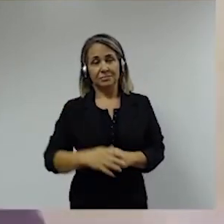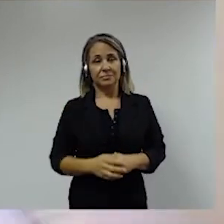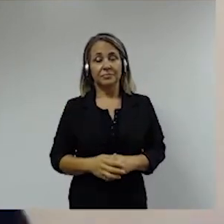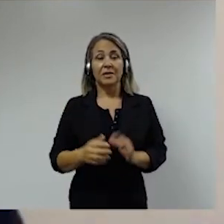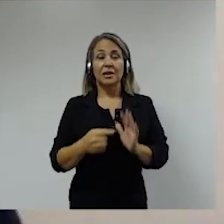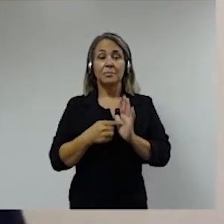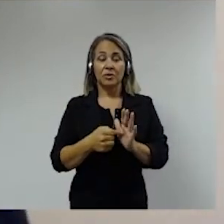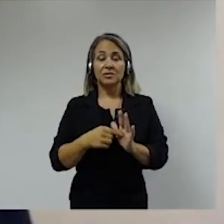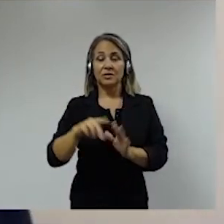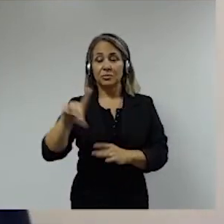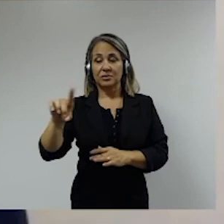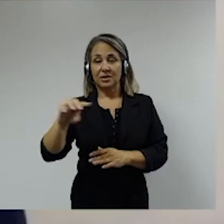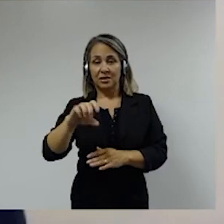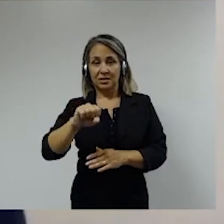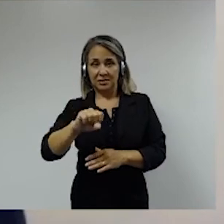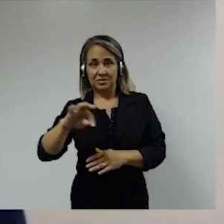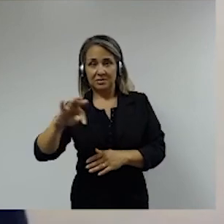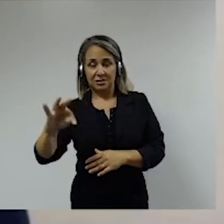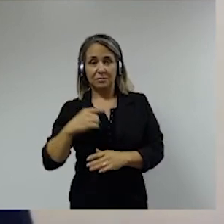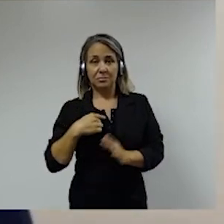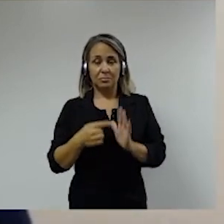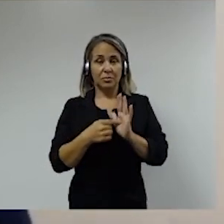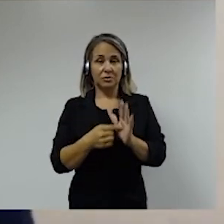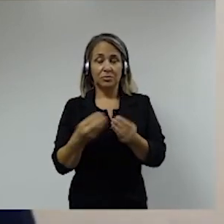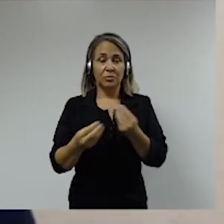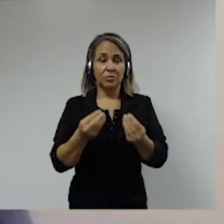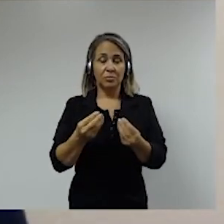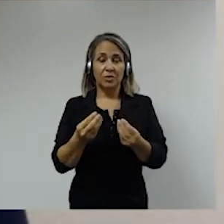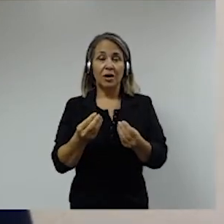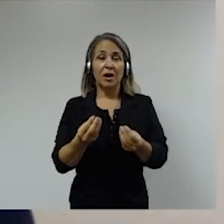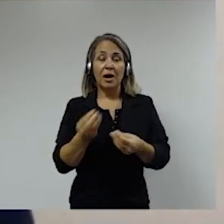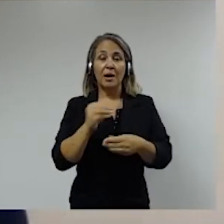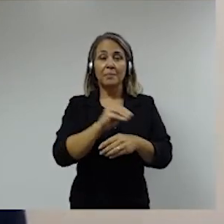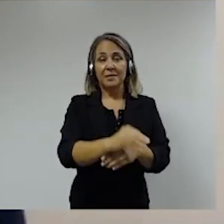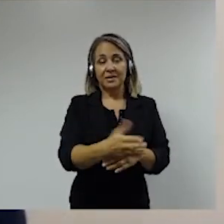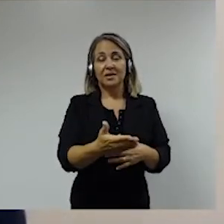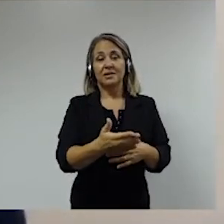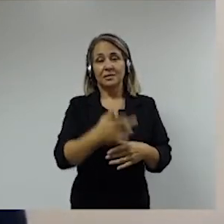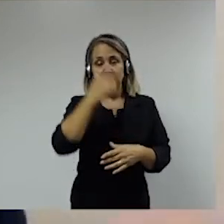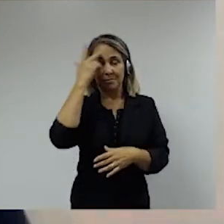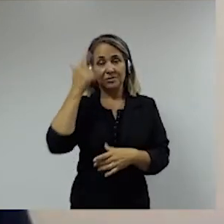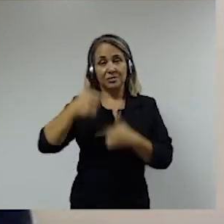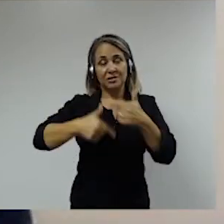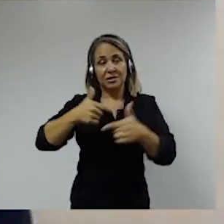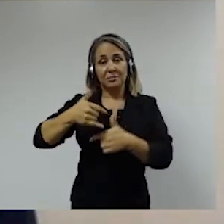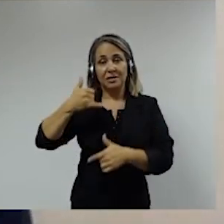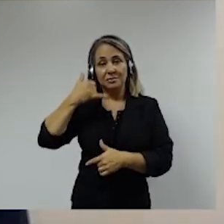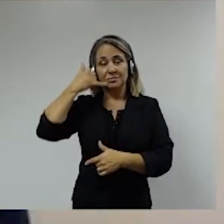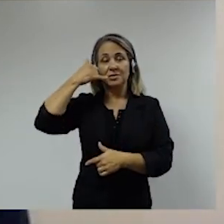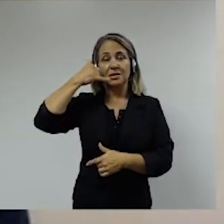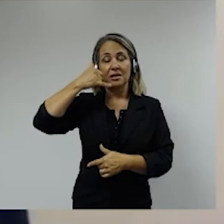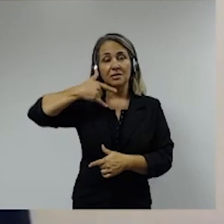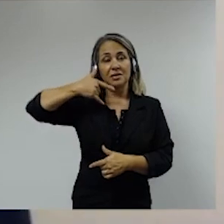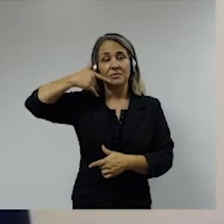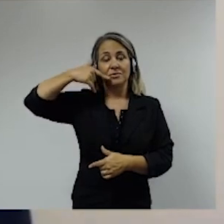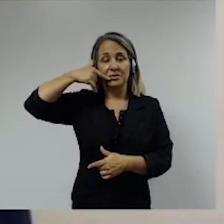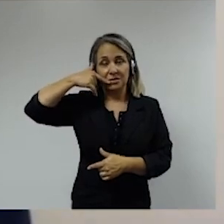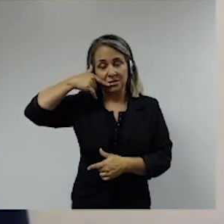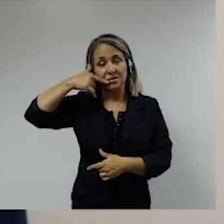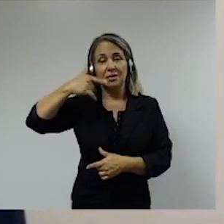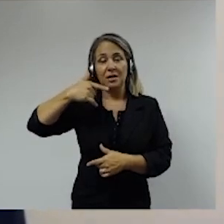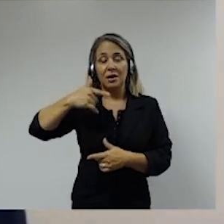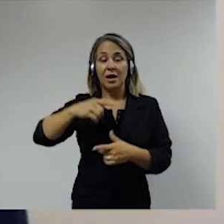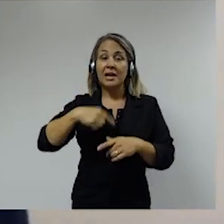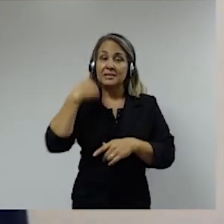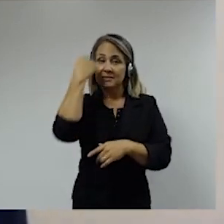modo que o TST hoje tem um posicionamento no sentido de ser aplicável ao operador de telemarketing ou trabalhador no call center a